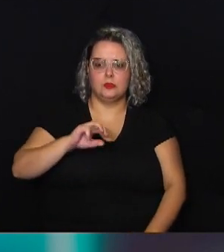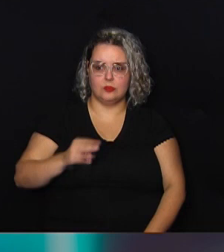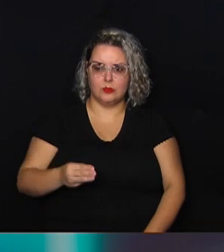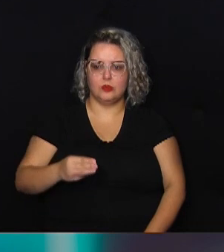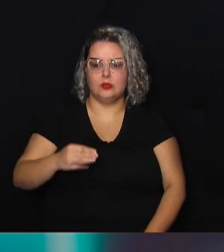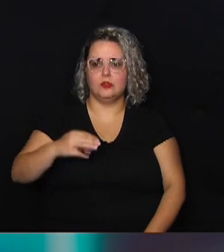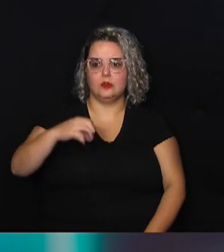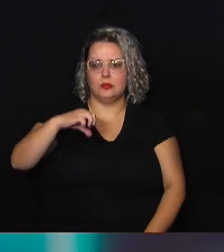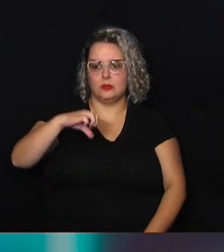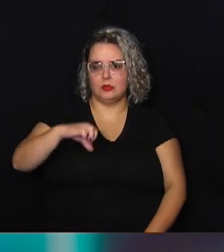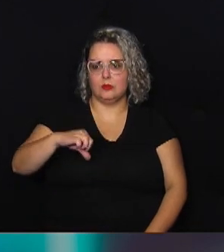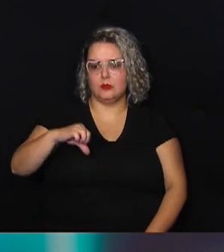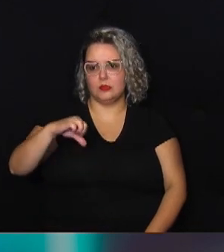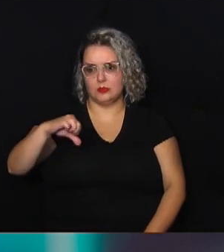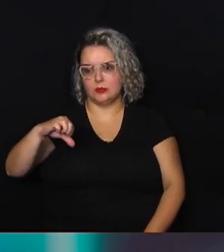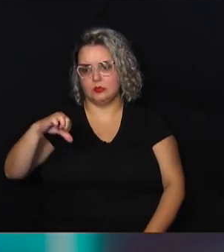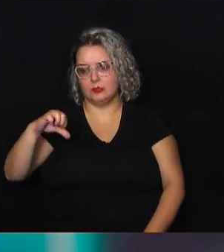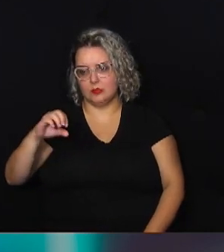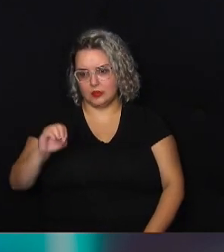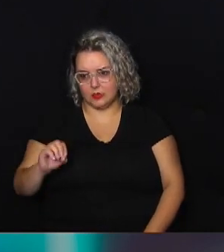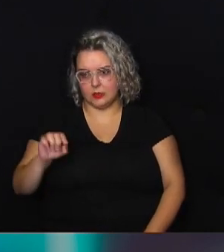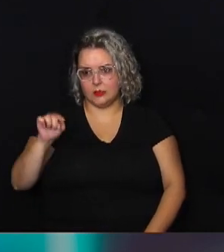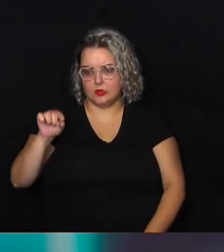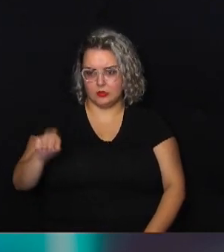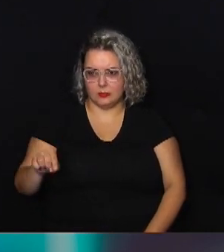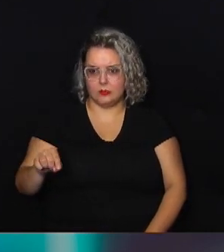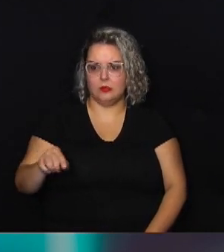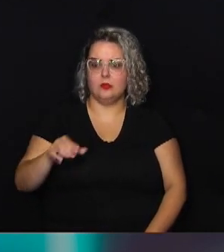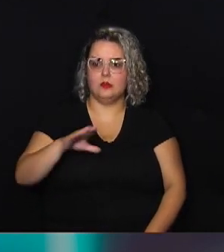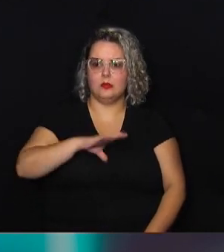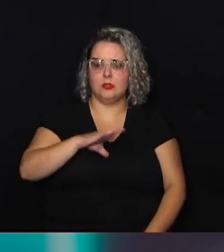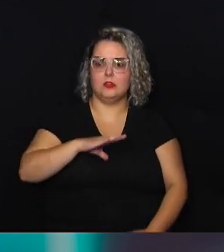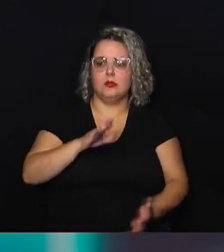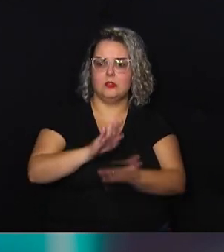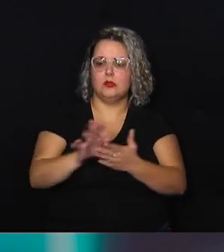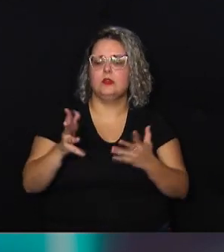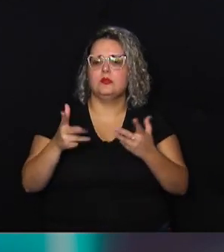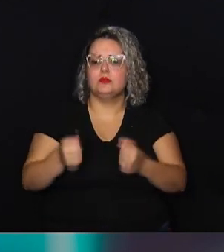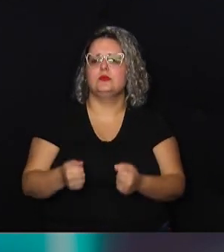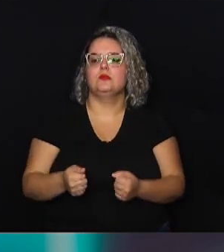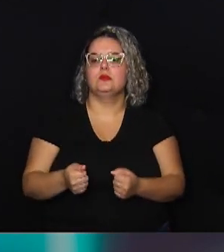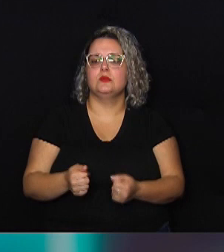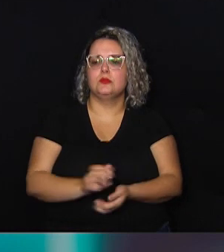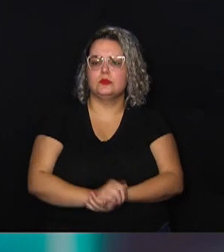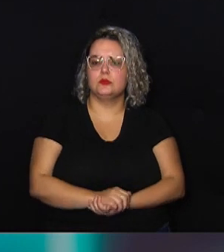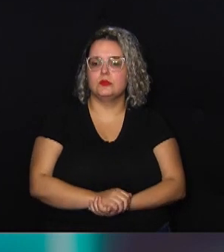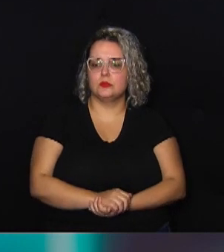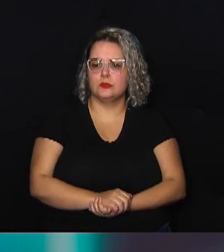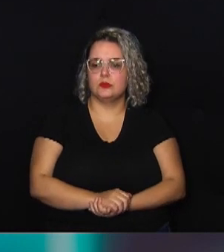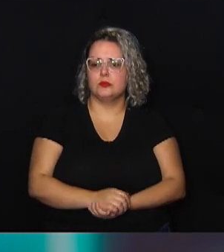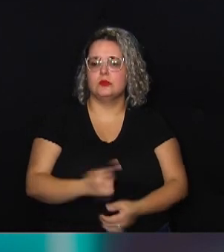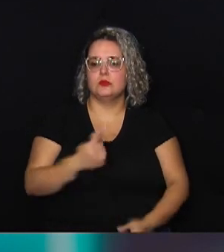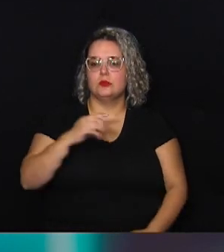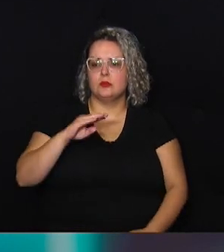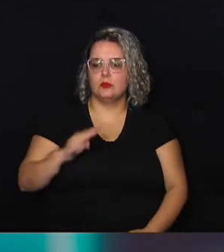8.590.000. Mas, no entanto, o município gastou entre todas as fontes